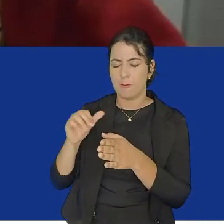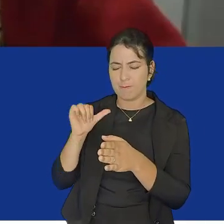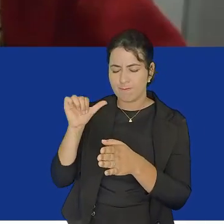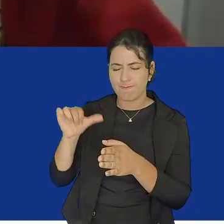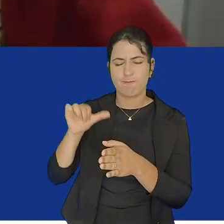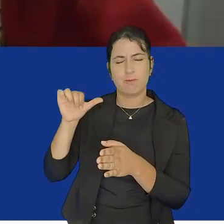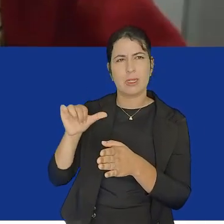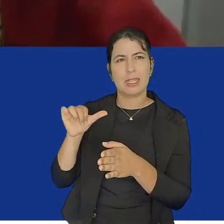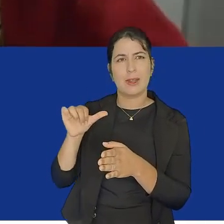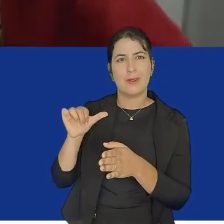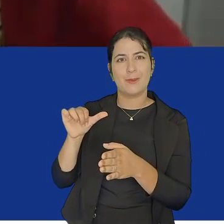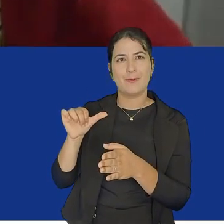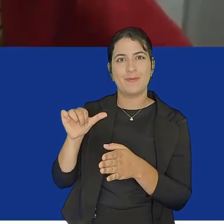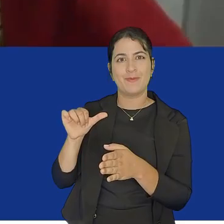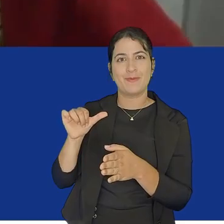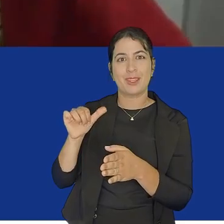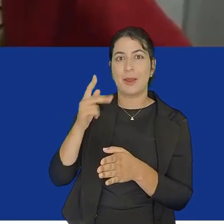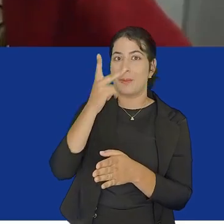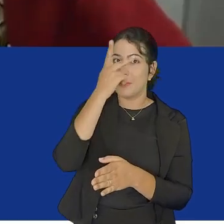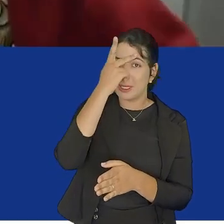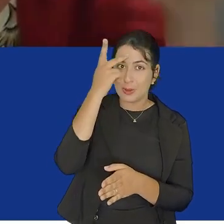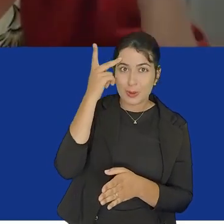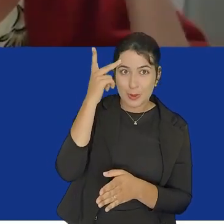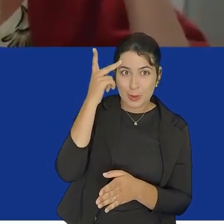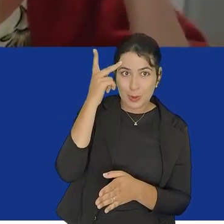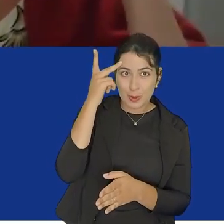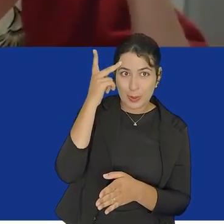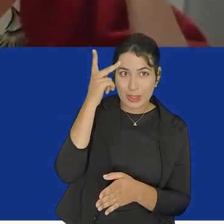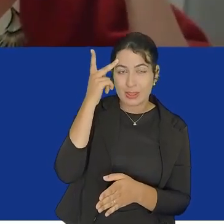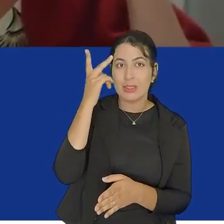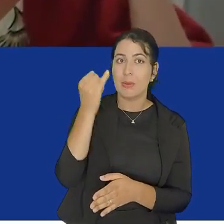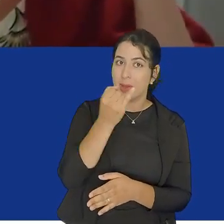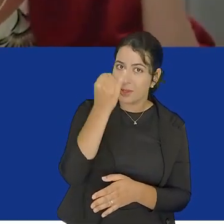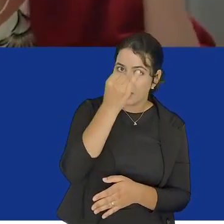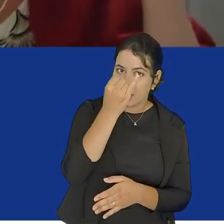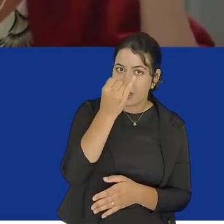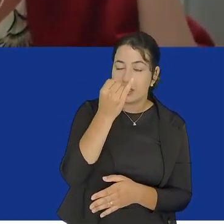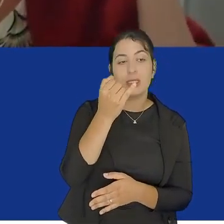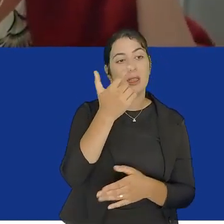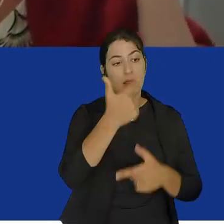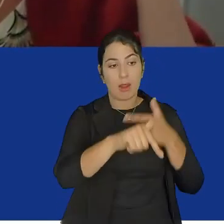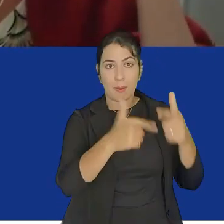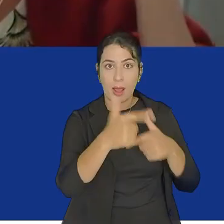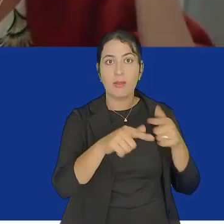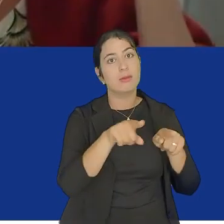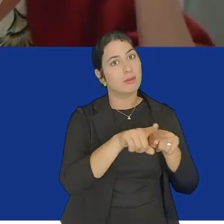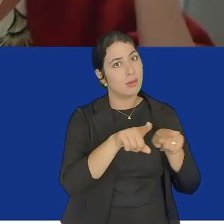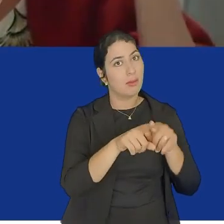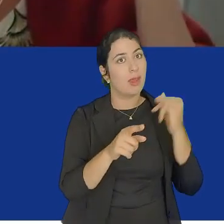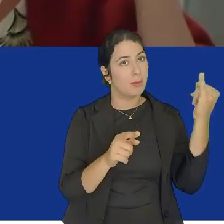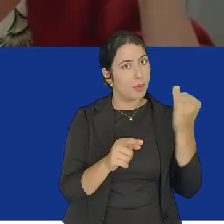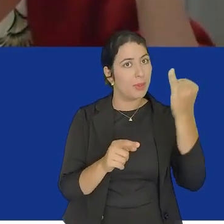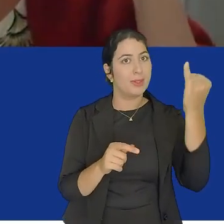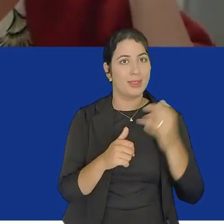que o que vale é produzir, é o número, porque isso também vale, isso também é necessário, mas isso não nos retira a possibilidade